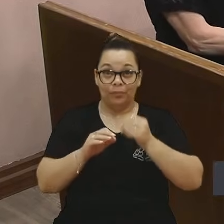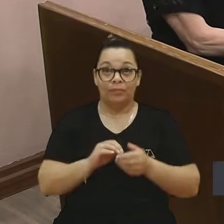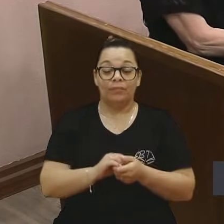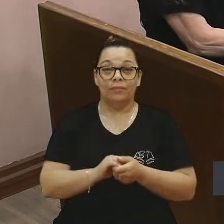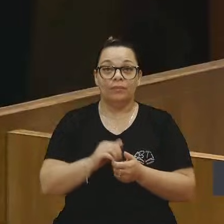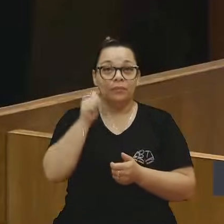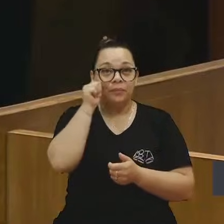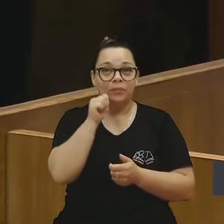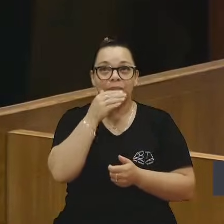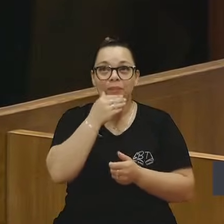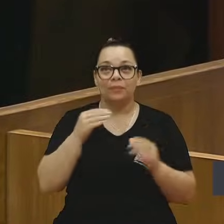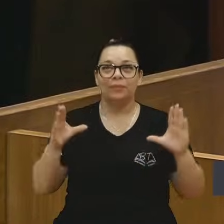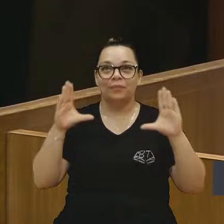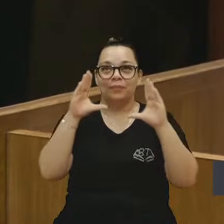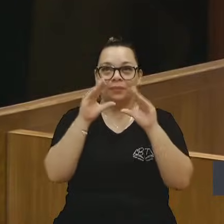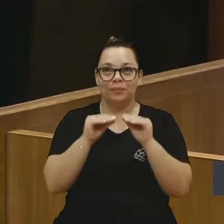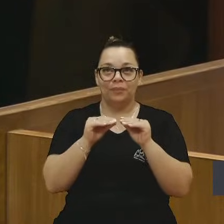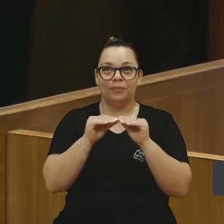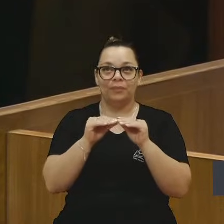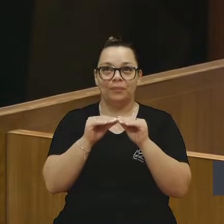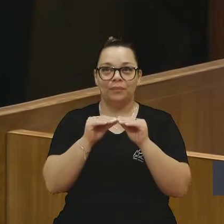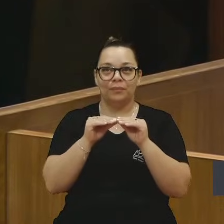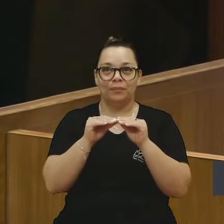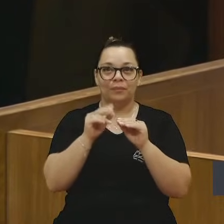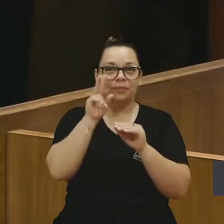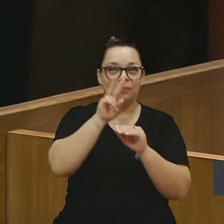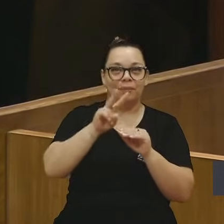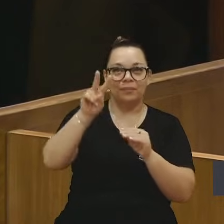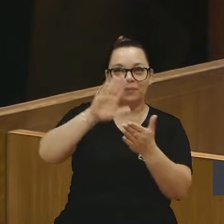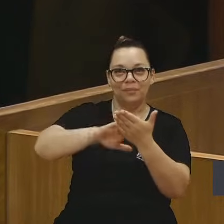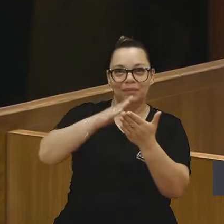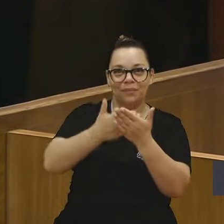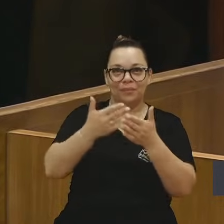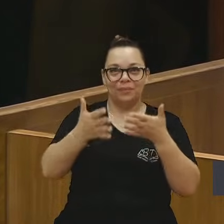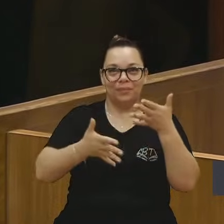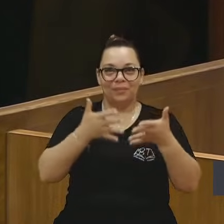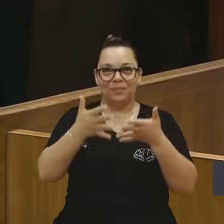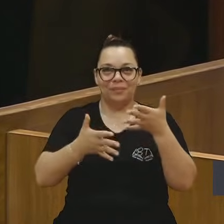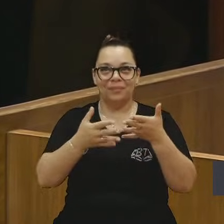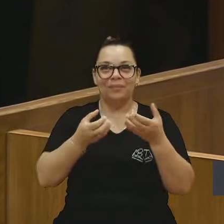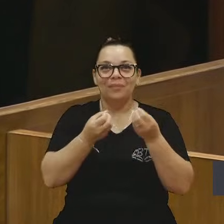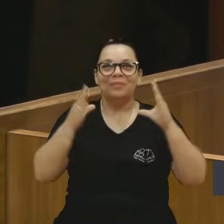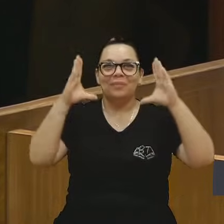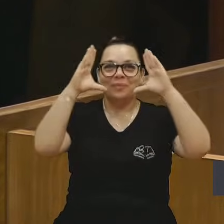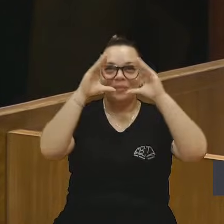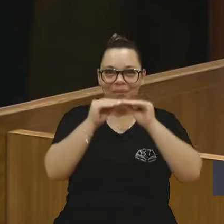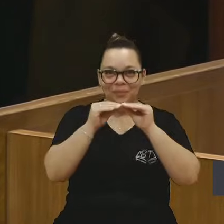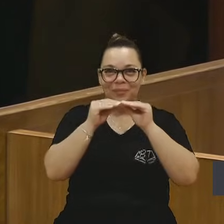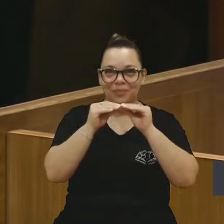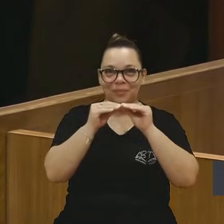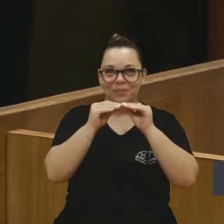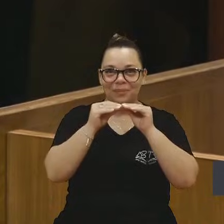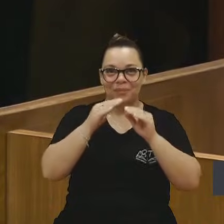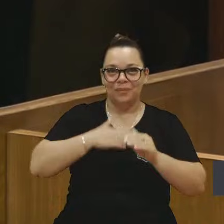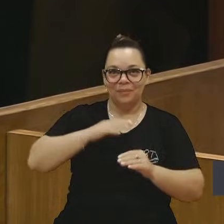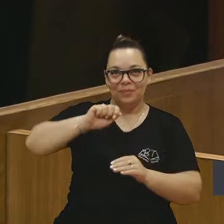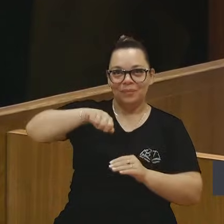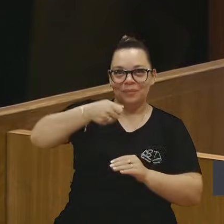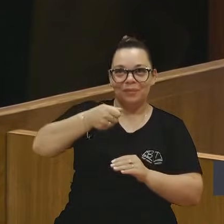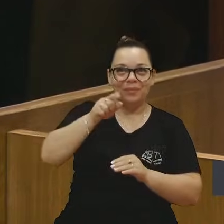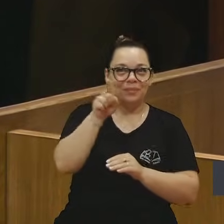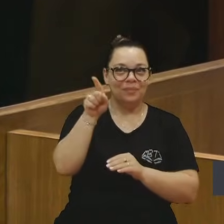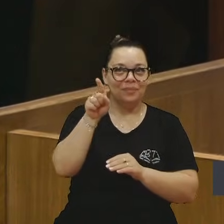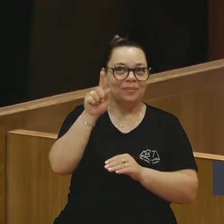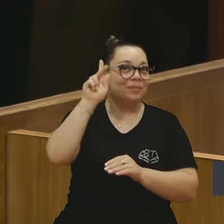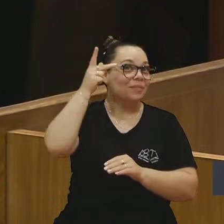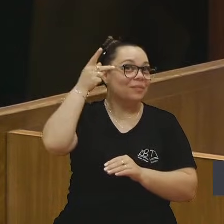Senhoras e senhores, boa noite. Como eu vi a intérprete de Libras, eu vou fazer boa noite. Meu sinal é